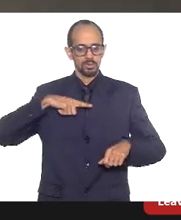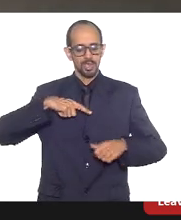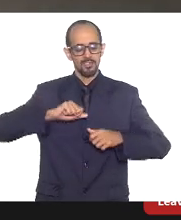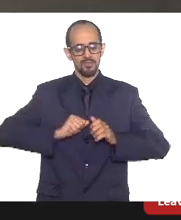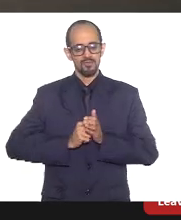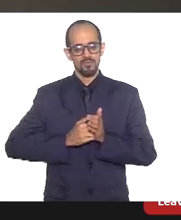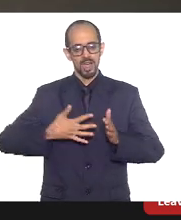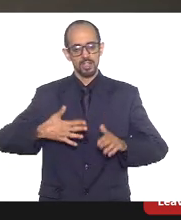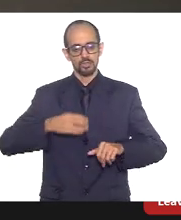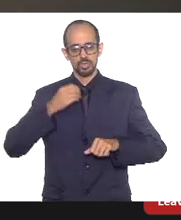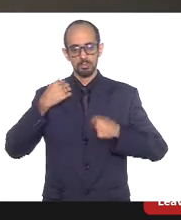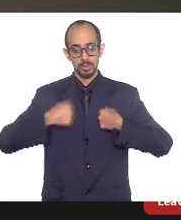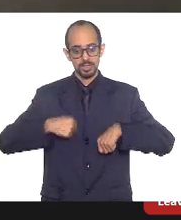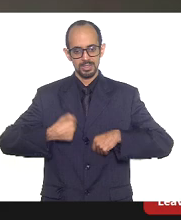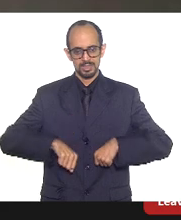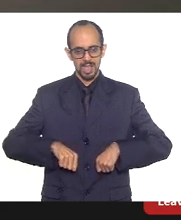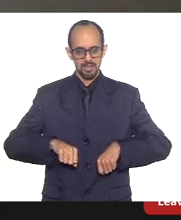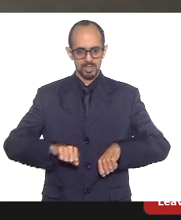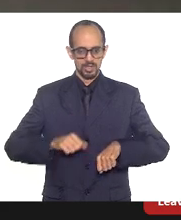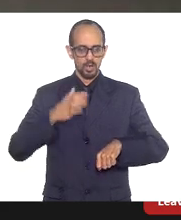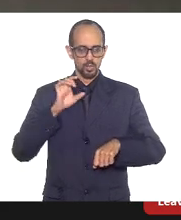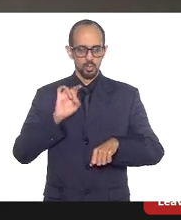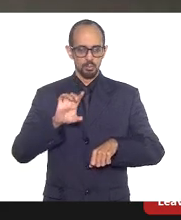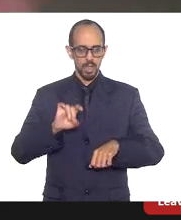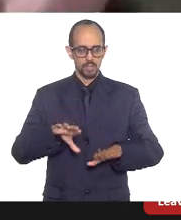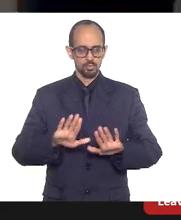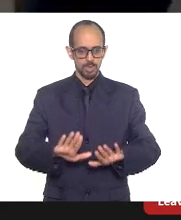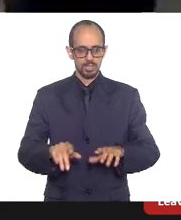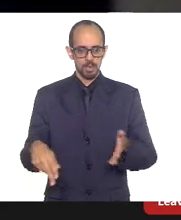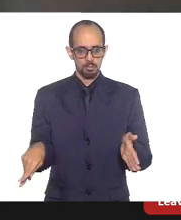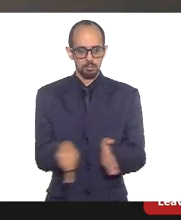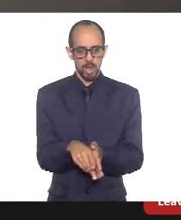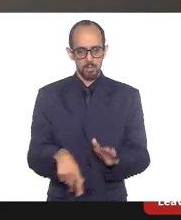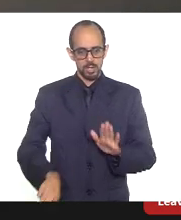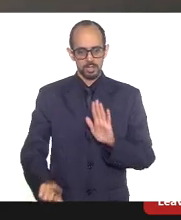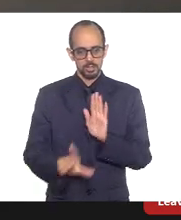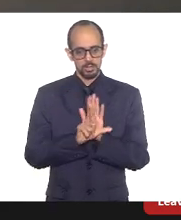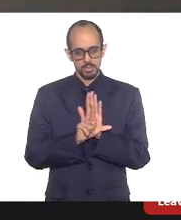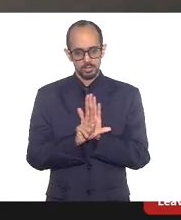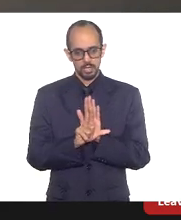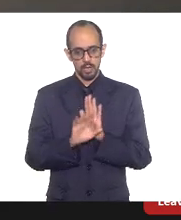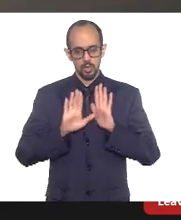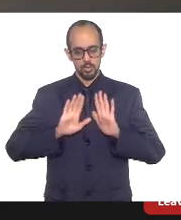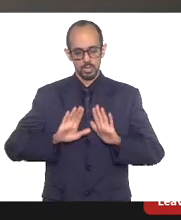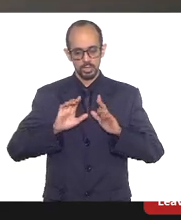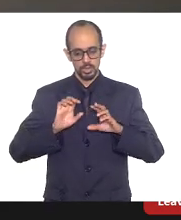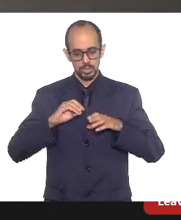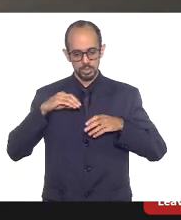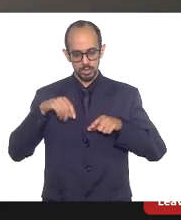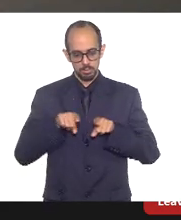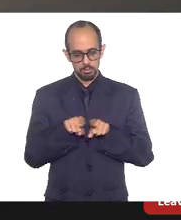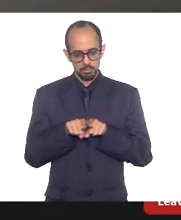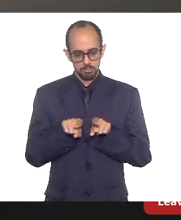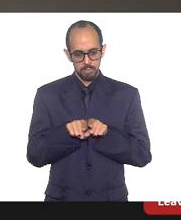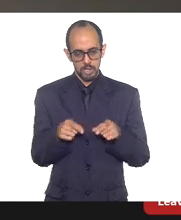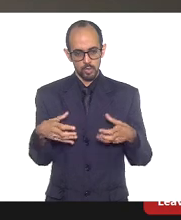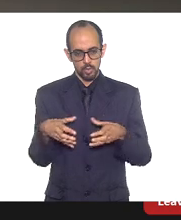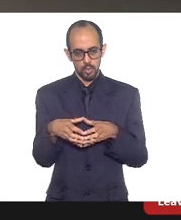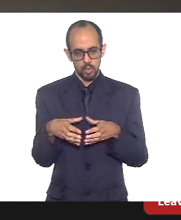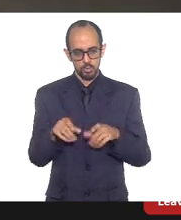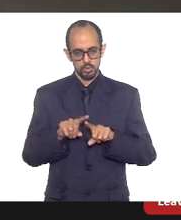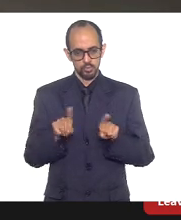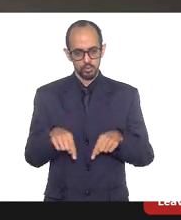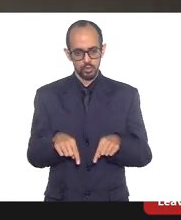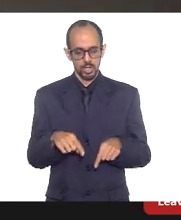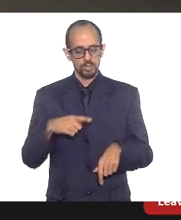ser automático, mas a própria legislação, ou seja, dentro do rol de funcionários que vão dentro do processo, tem